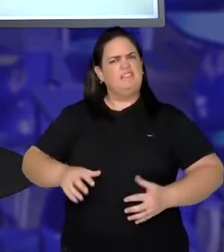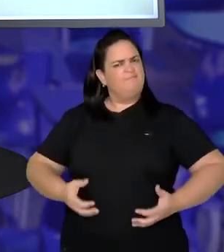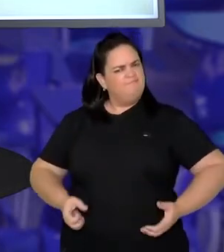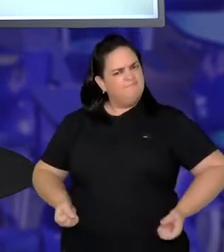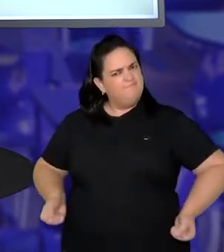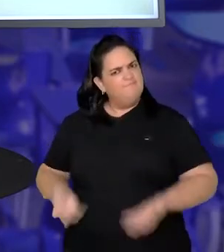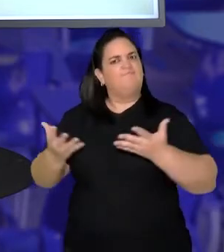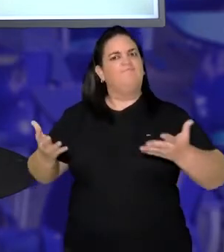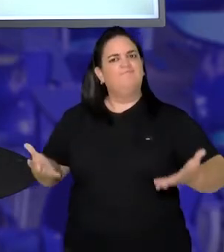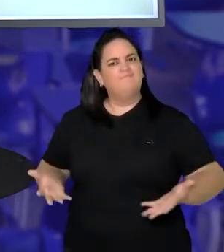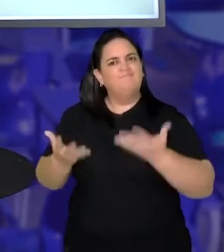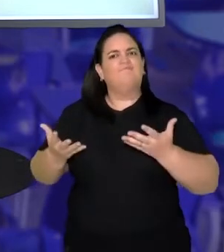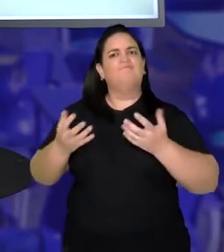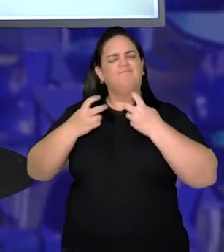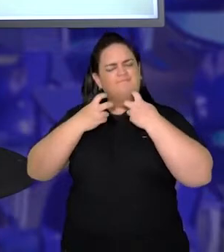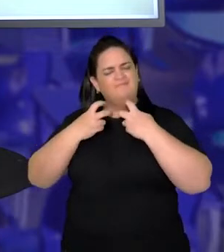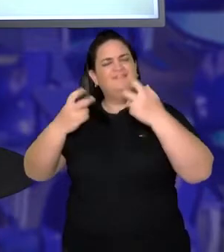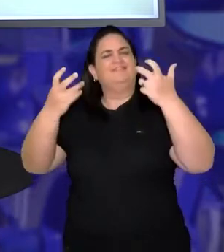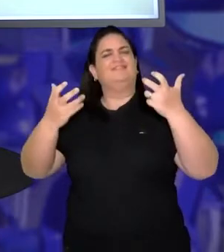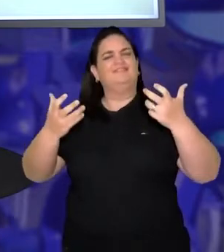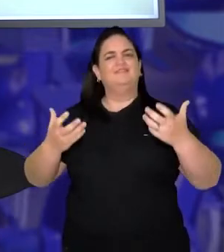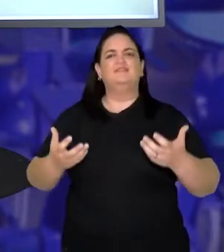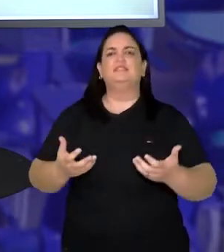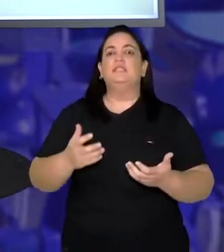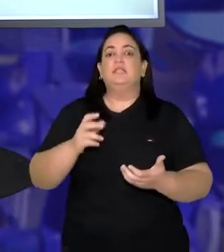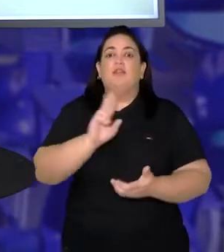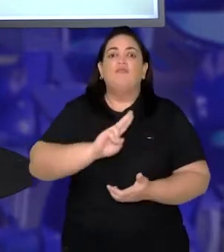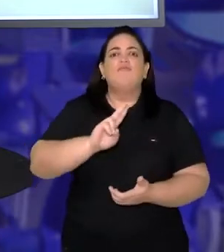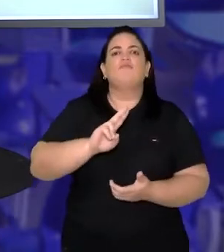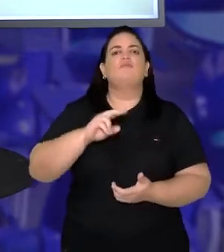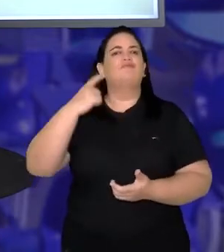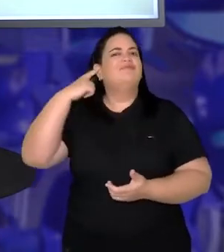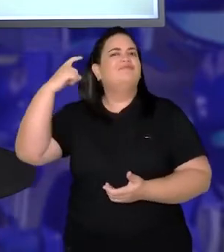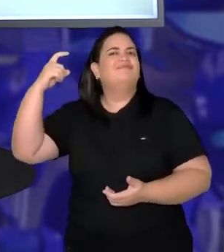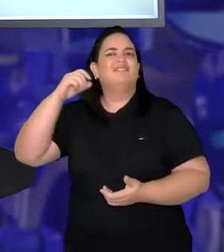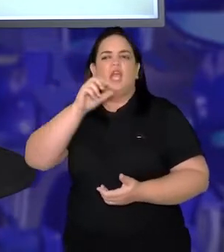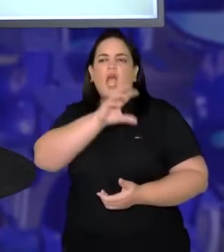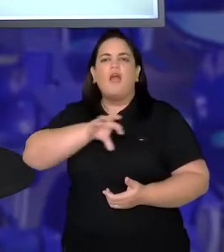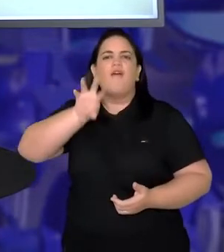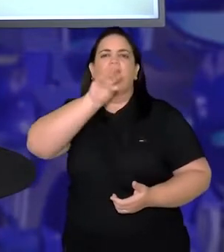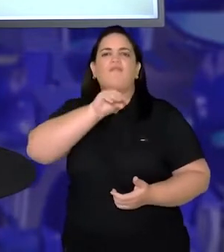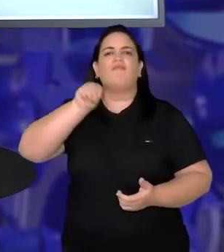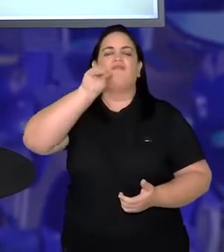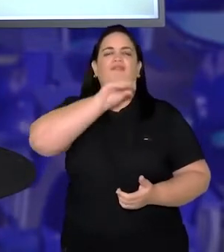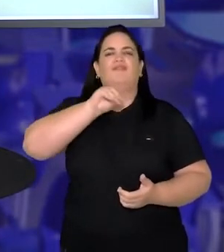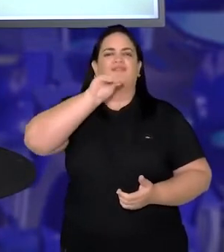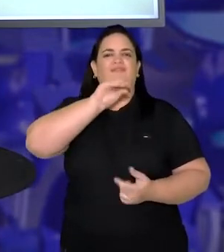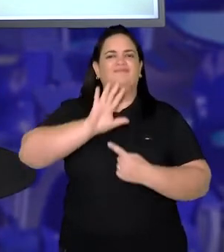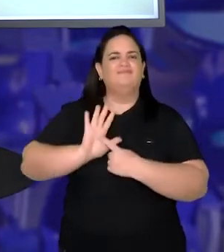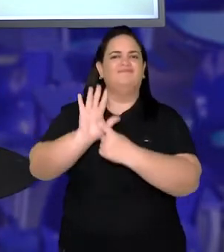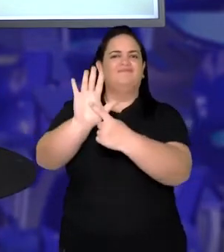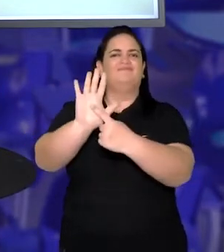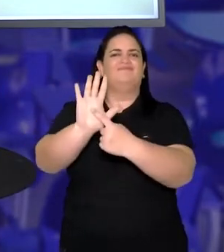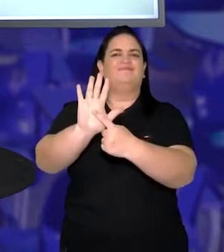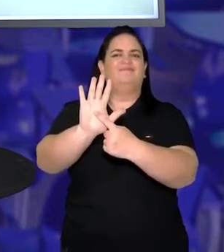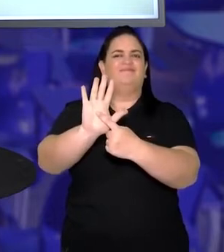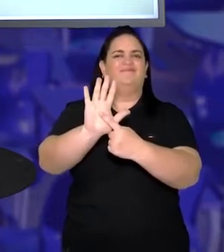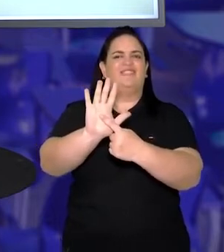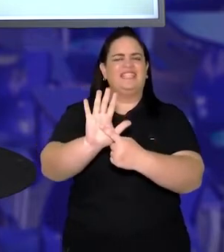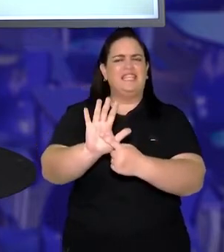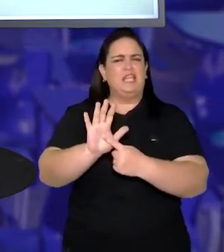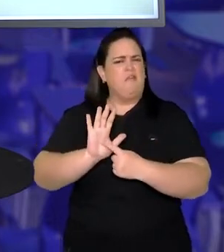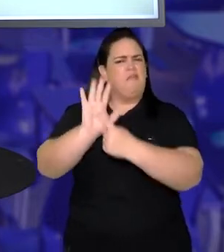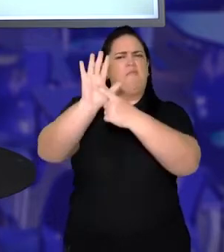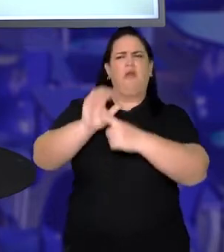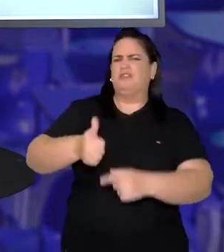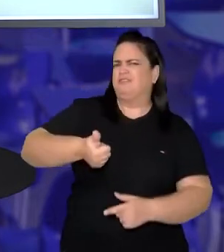uma ênfase nesse produto. Por quê? Porque o recurso sonoro que ele utiliza para apresentar esse produto é o recurso